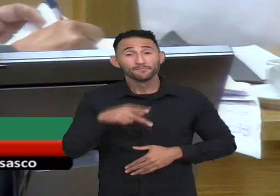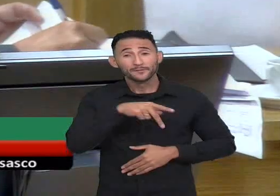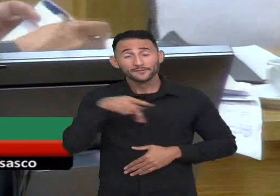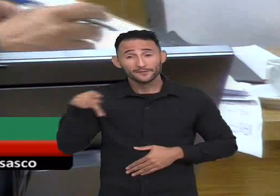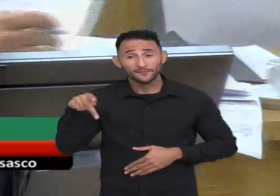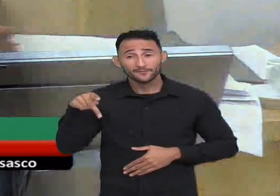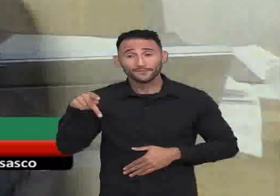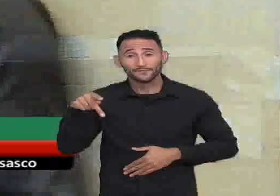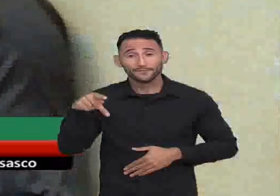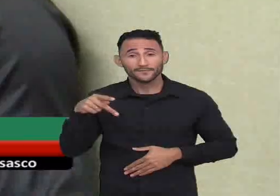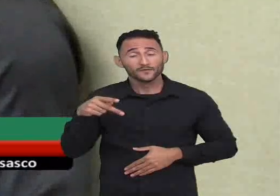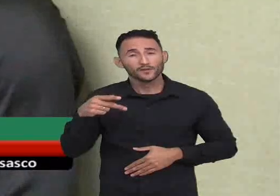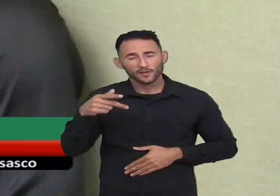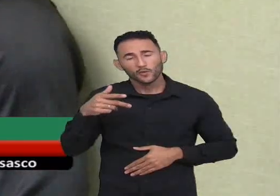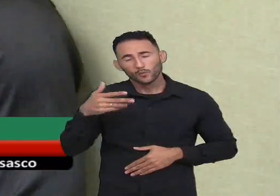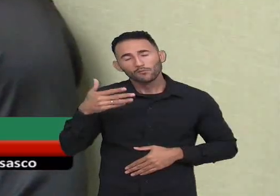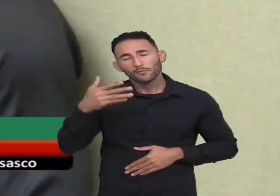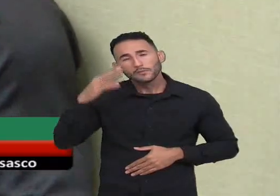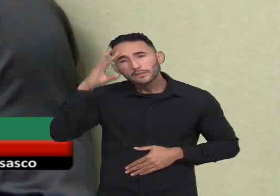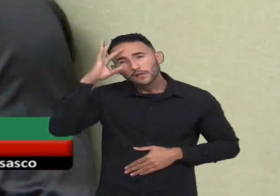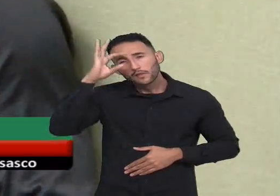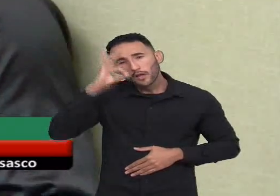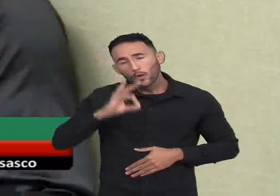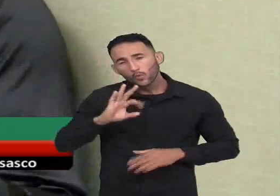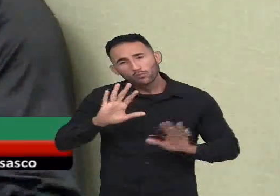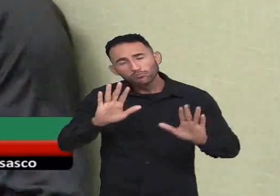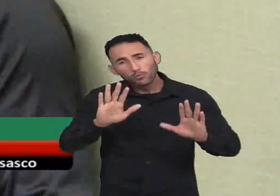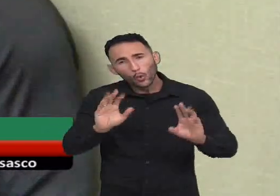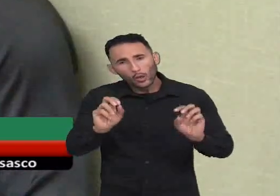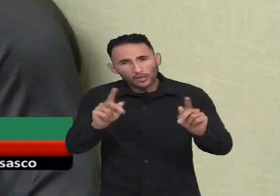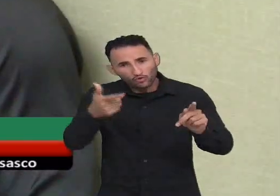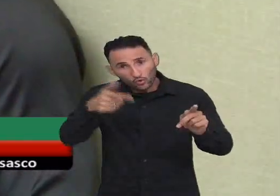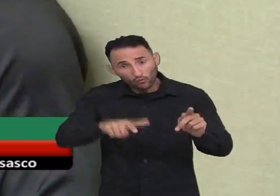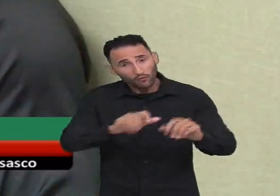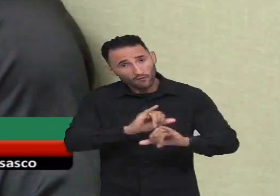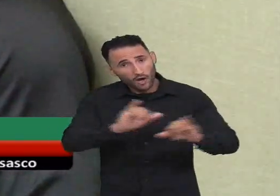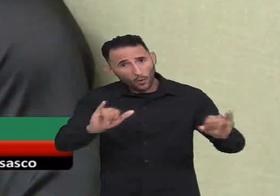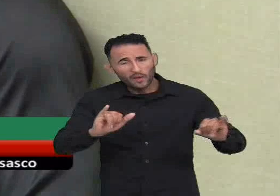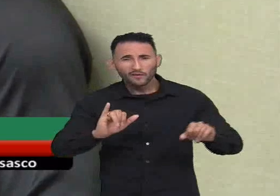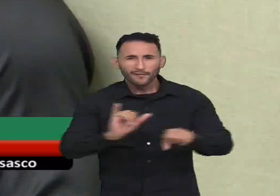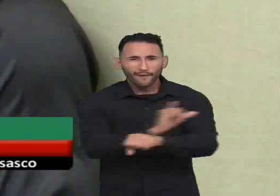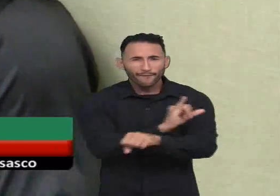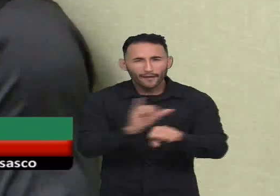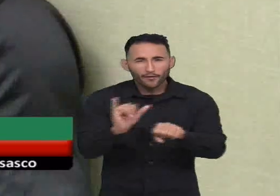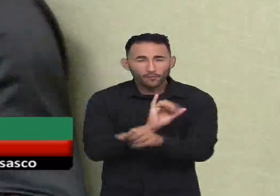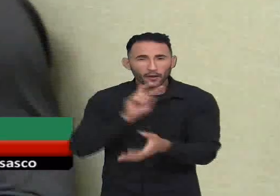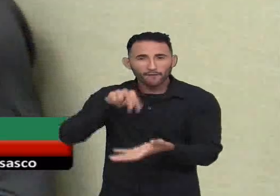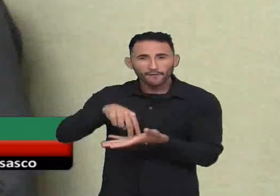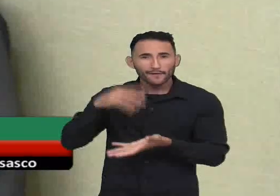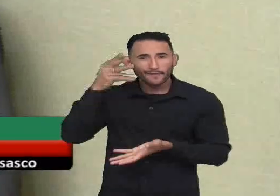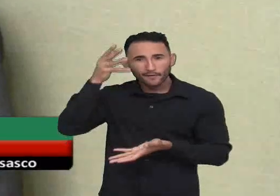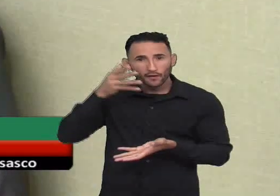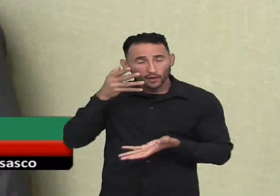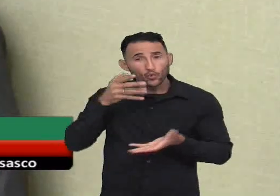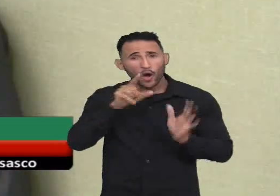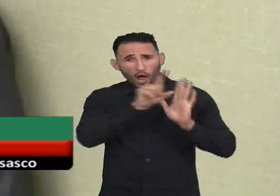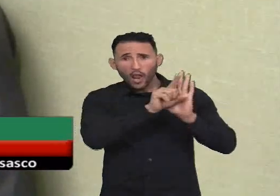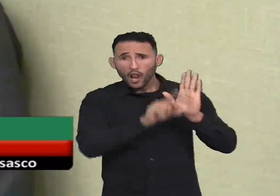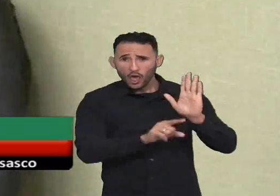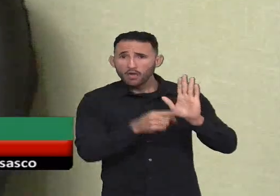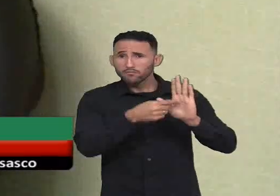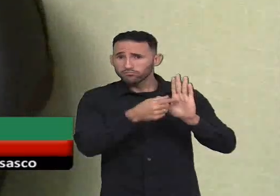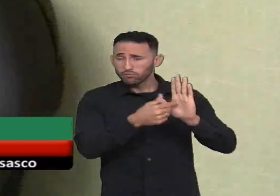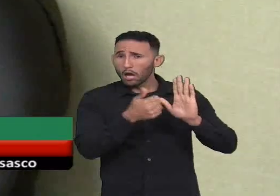eu entendo novamente, vou colocar aqui, eu entendo que esse mecanismo de pedir para discutir é um mecanismo legal da